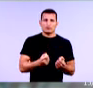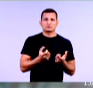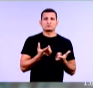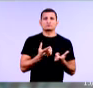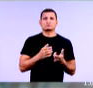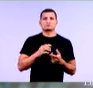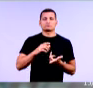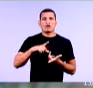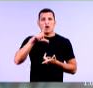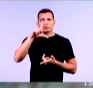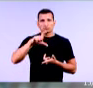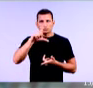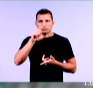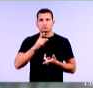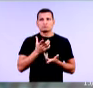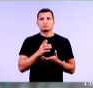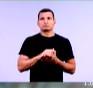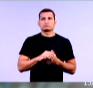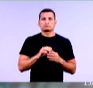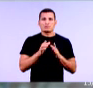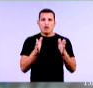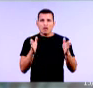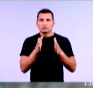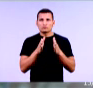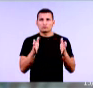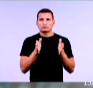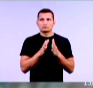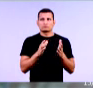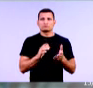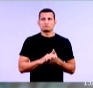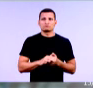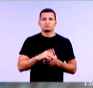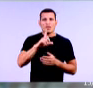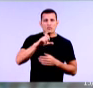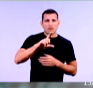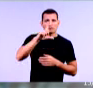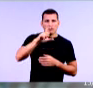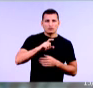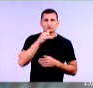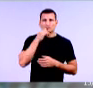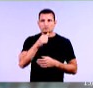de tela, tipo de tela, resolução da câmera, tamanho da bateria, né?